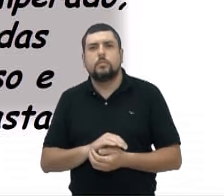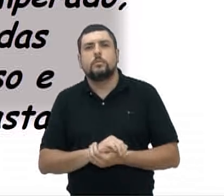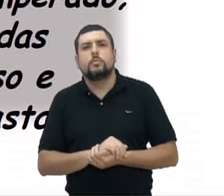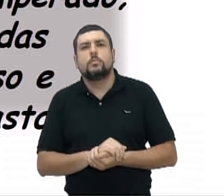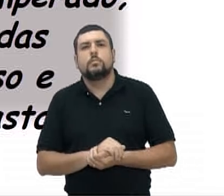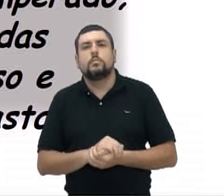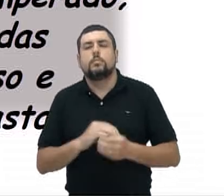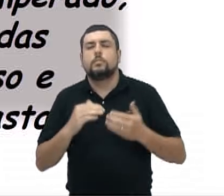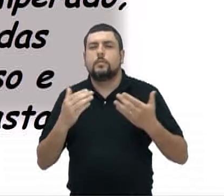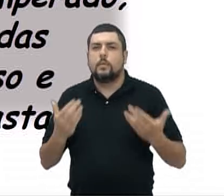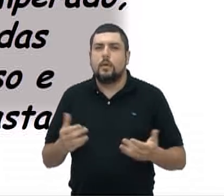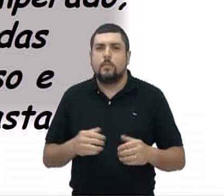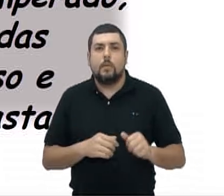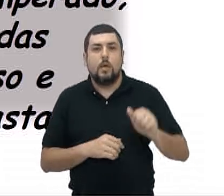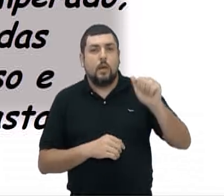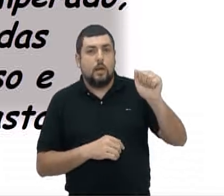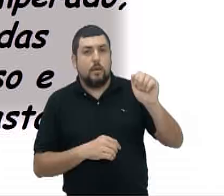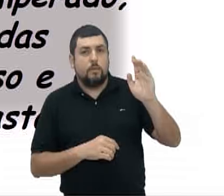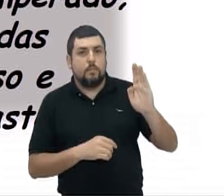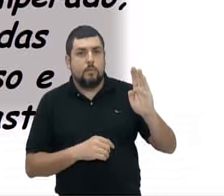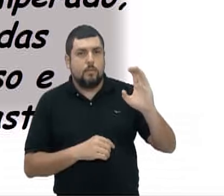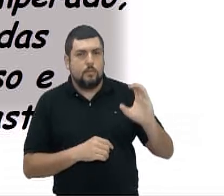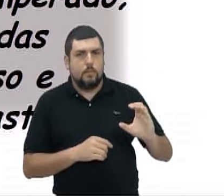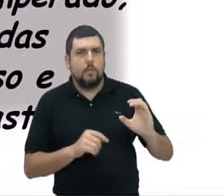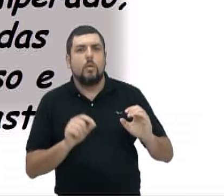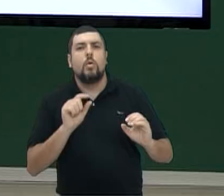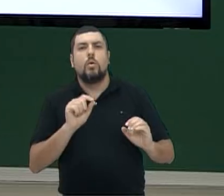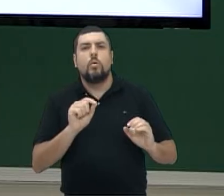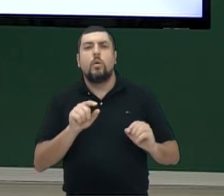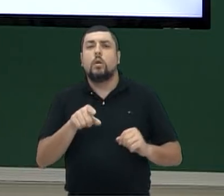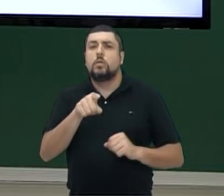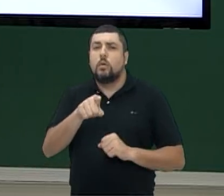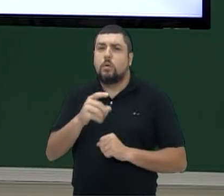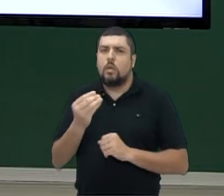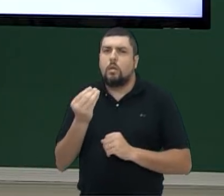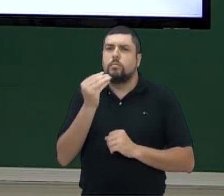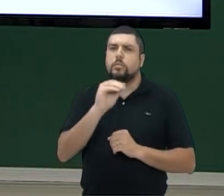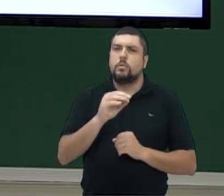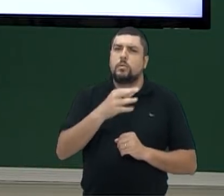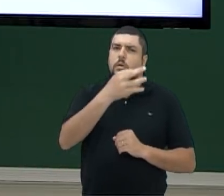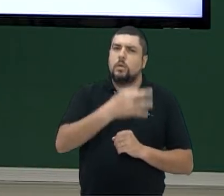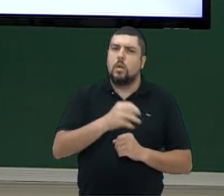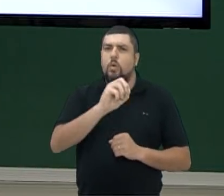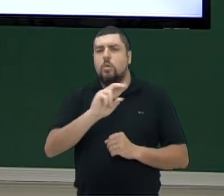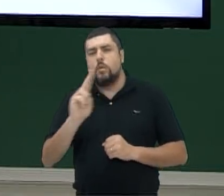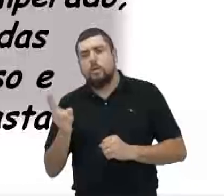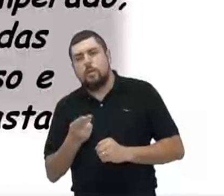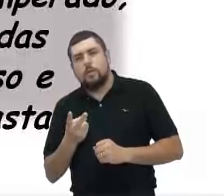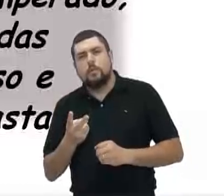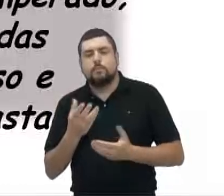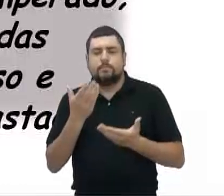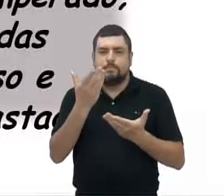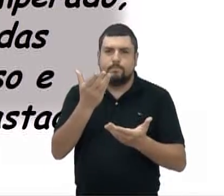devastadas. Então na letra A, na letra B e na letra C, você vai indicar falso ou verdadeiro. Vai lá!